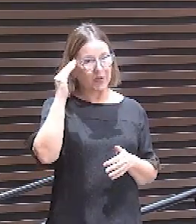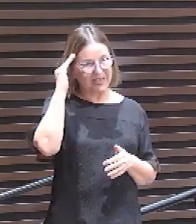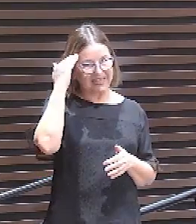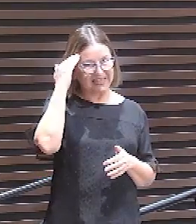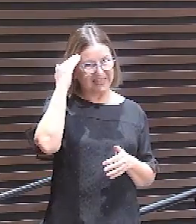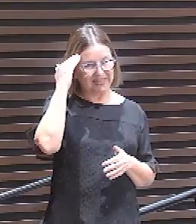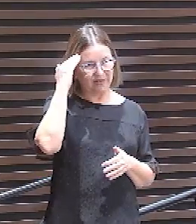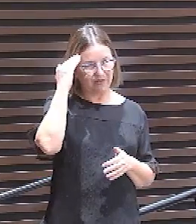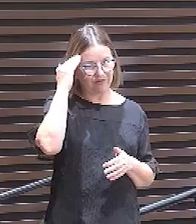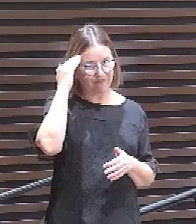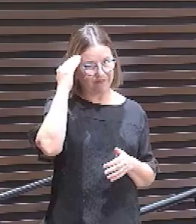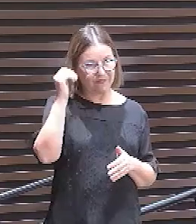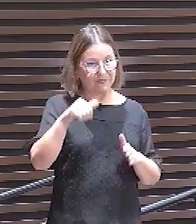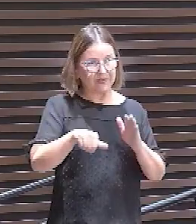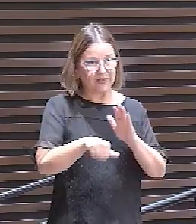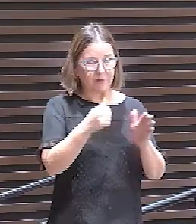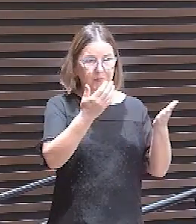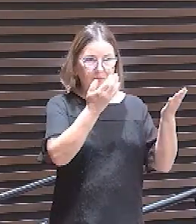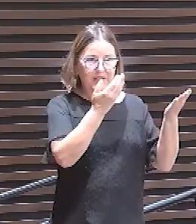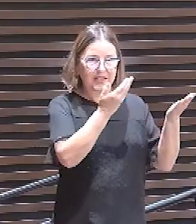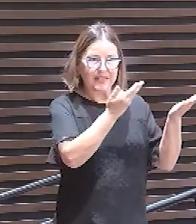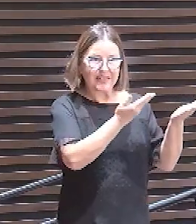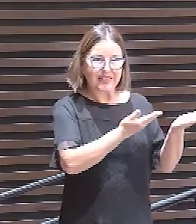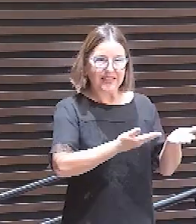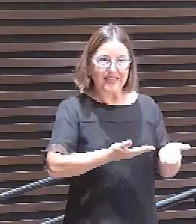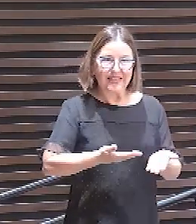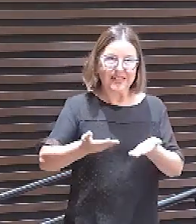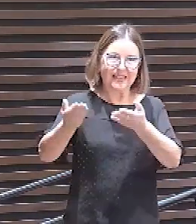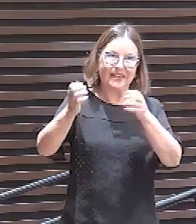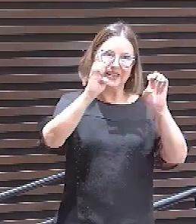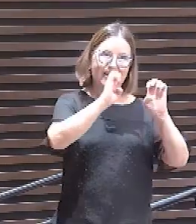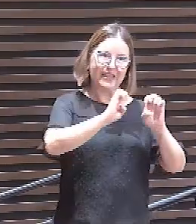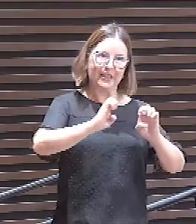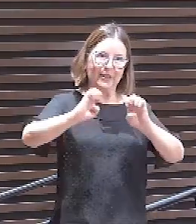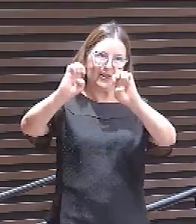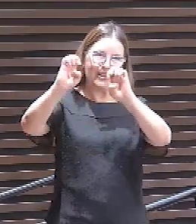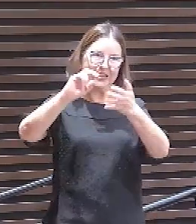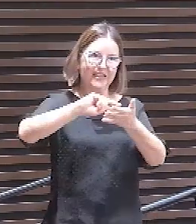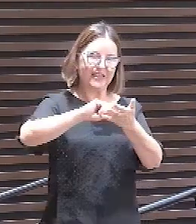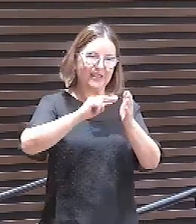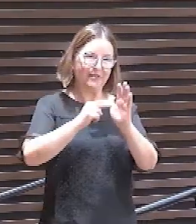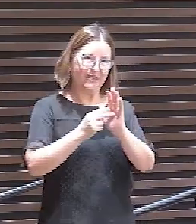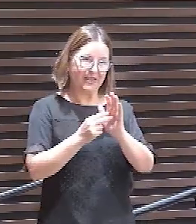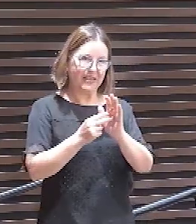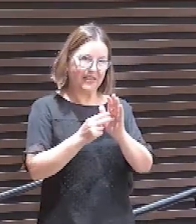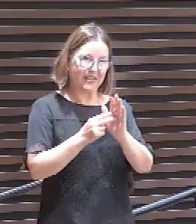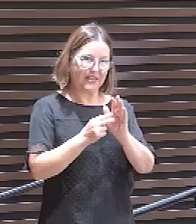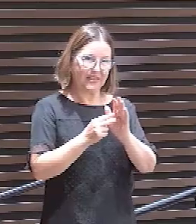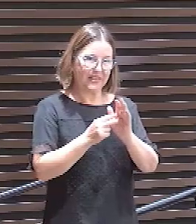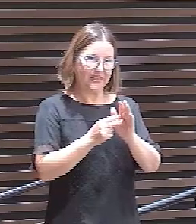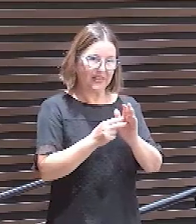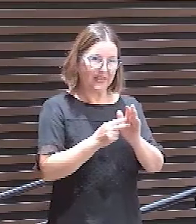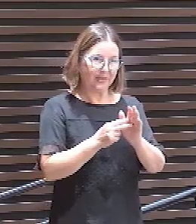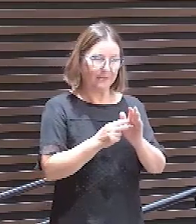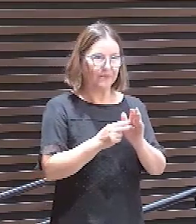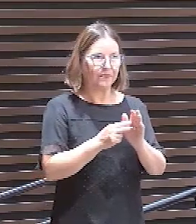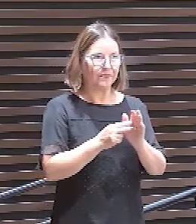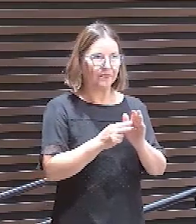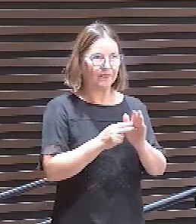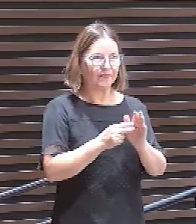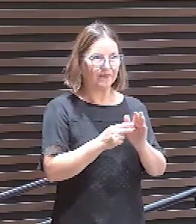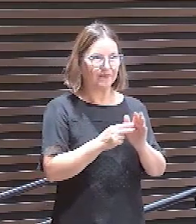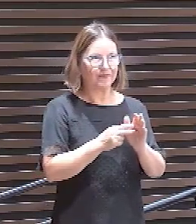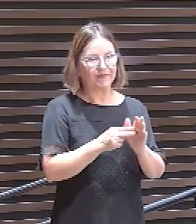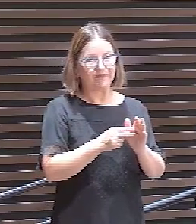primeira trasladação do Enoque significa que ele foi retirado do